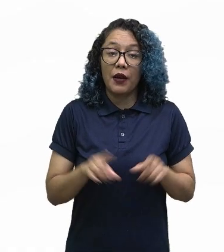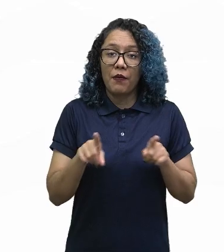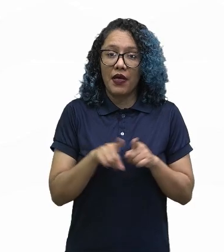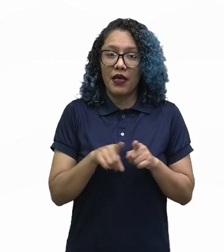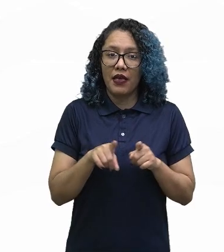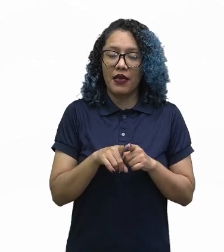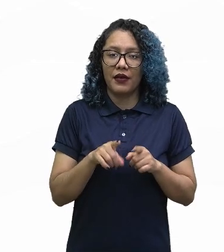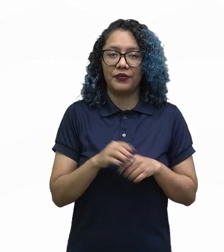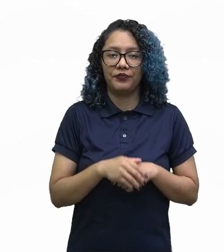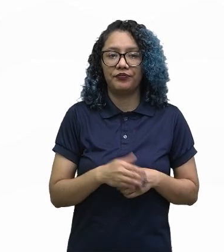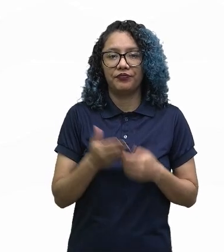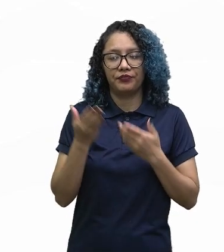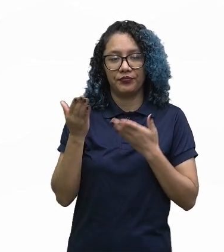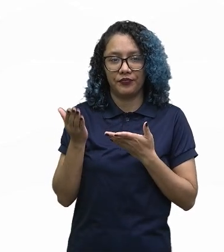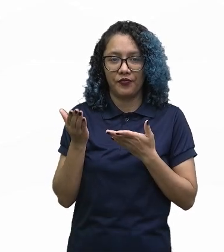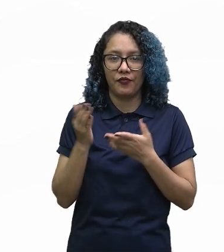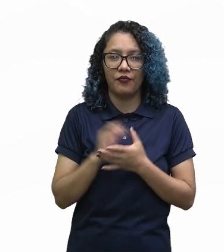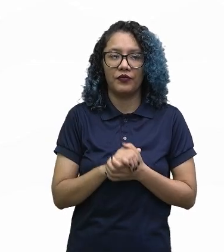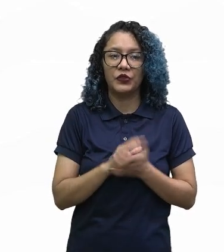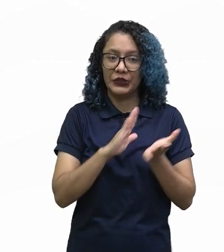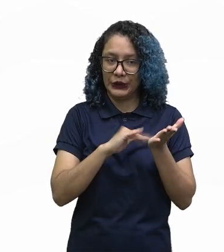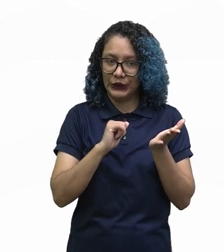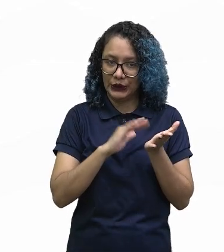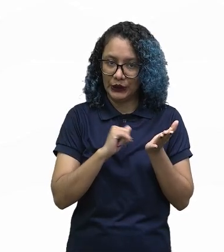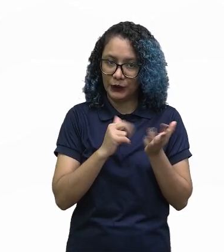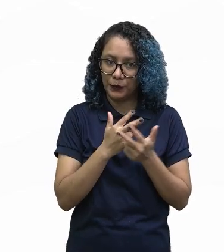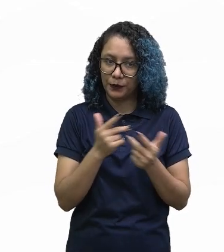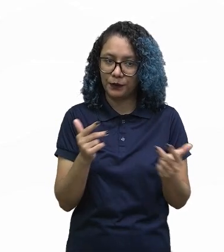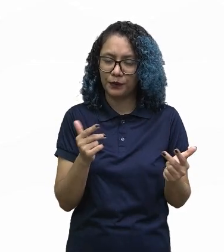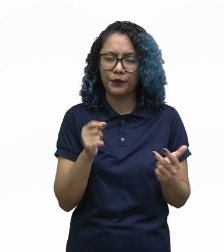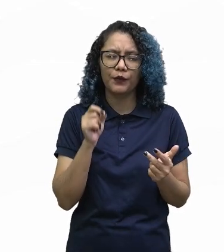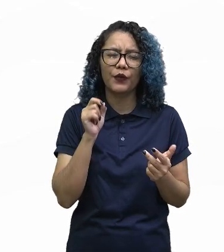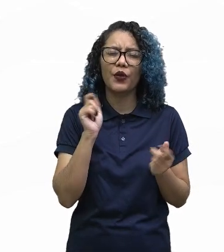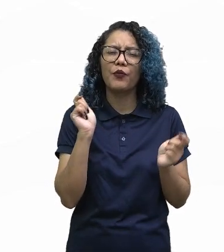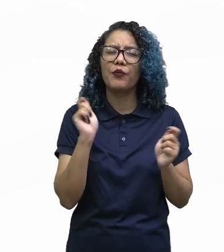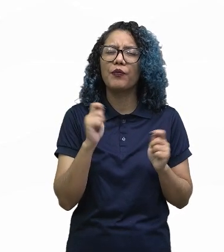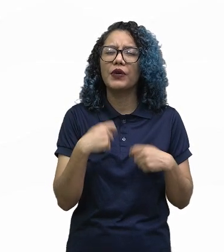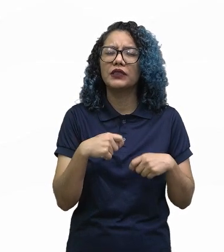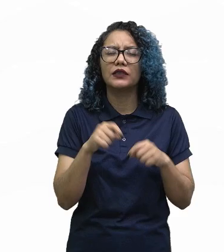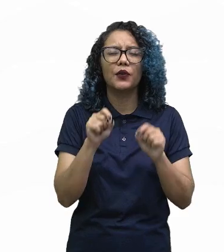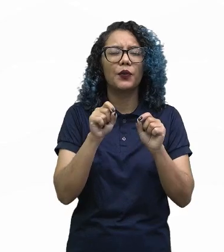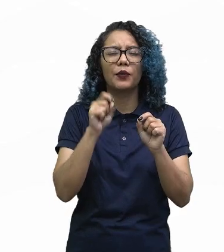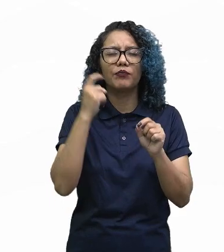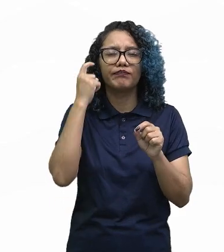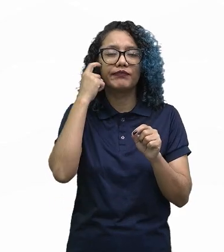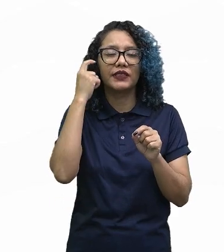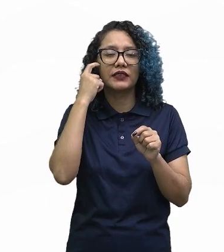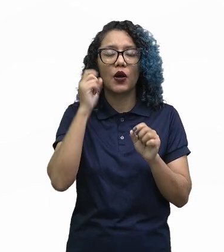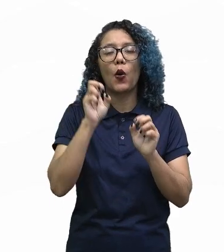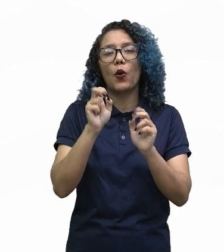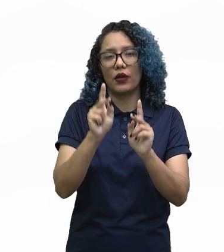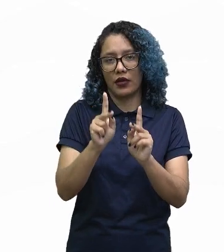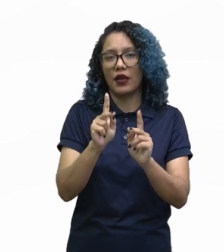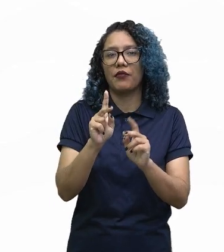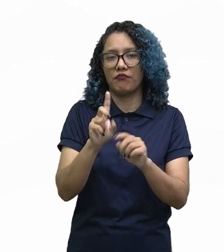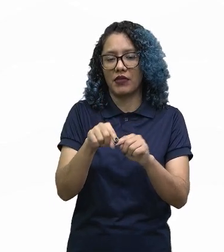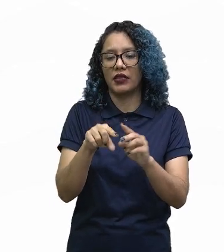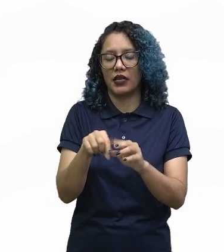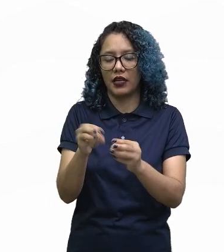temos os resíduos, né? Esses resíduos a gente tem que pensar professor, ok, eu recebi esse